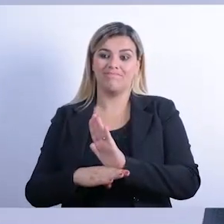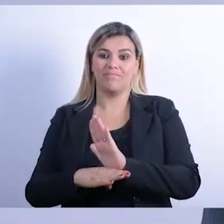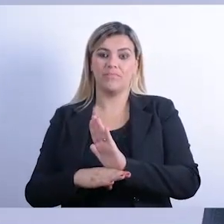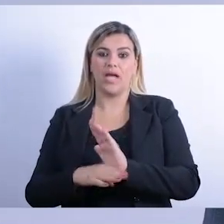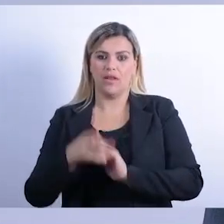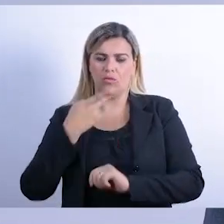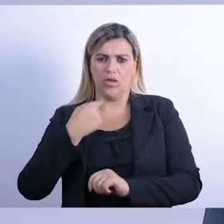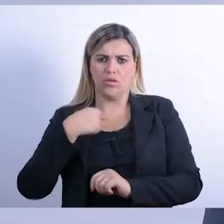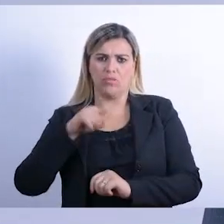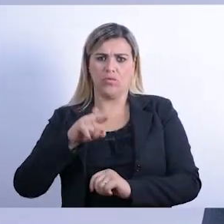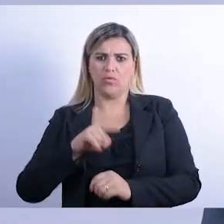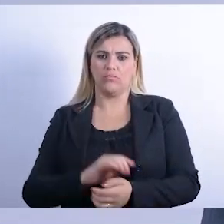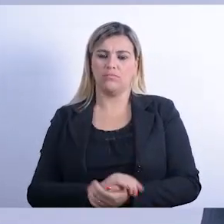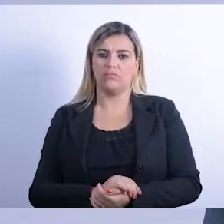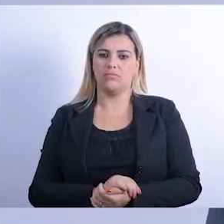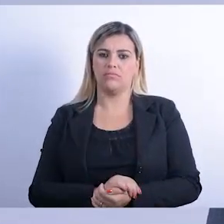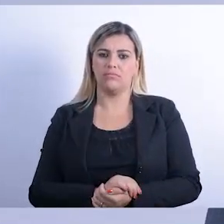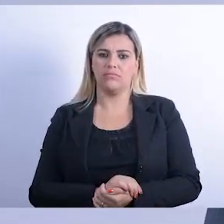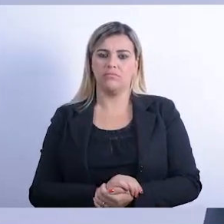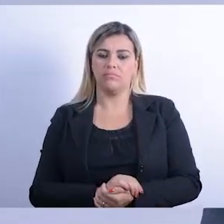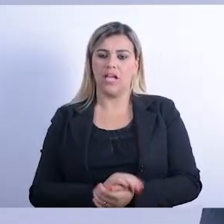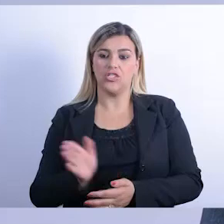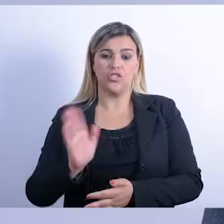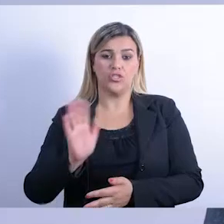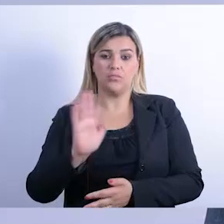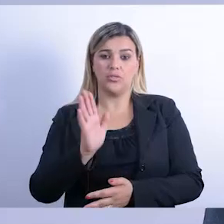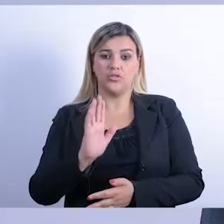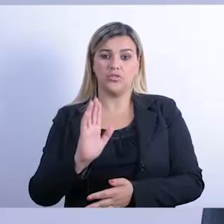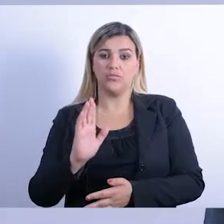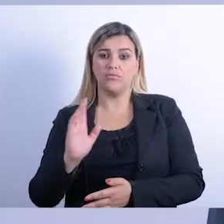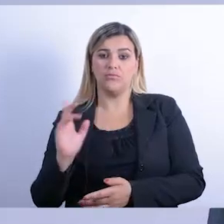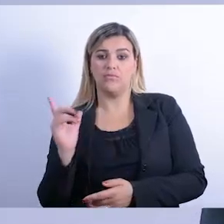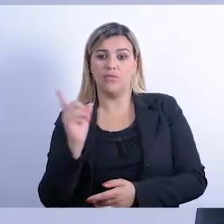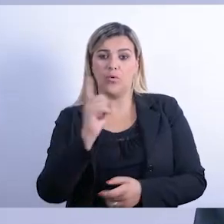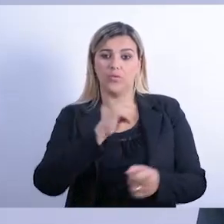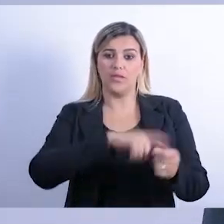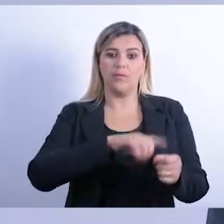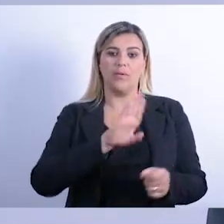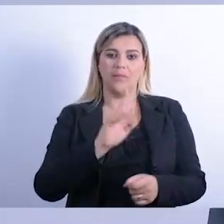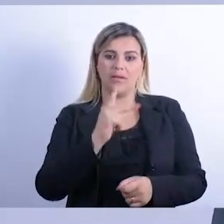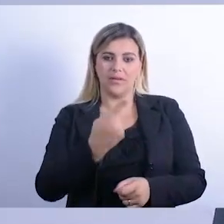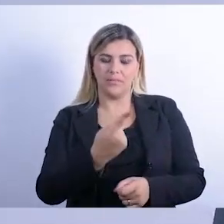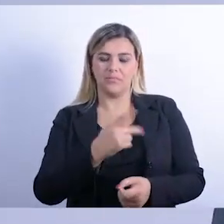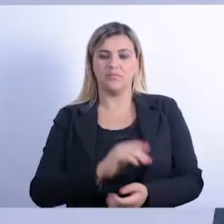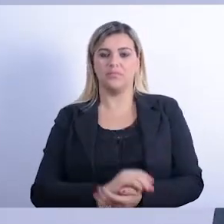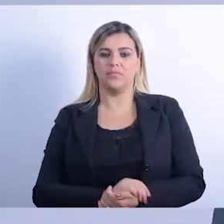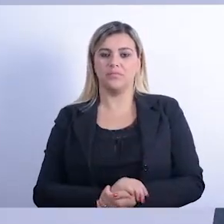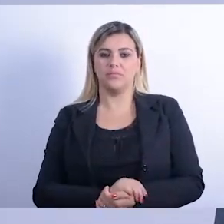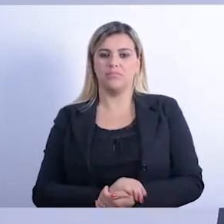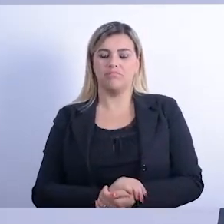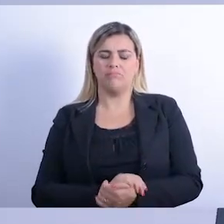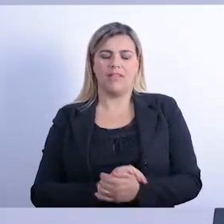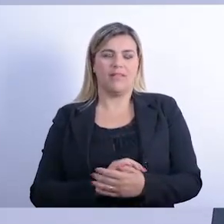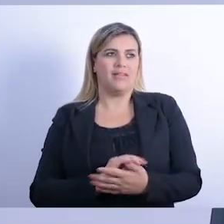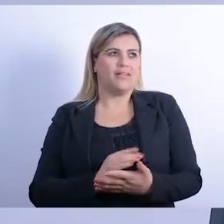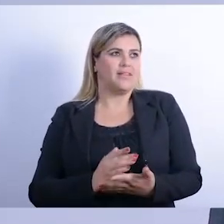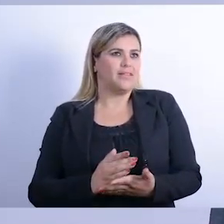não, vamos ver sua agenda primeiro, não, eu vou. Então tá, despedimos, viemos embora de ônibus de novo, aliviado,